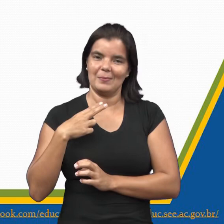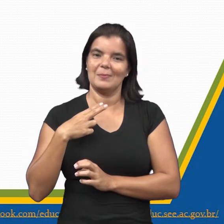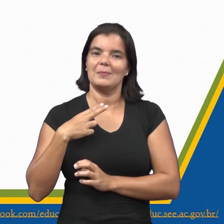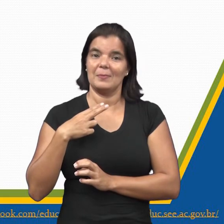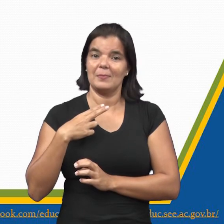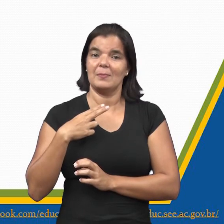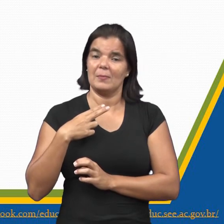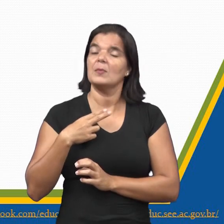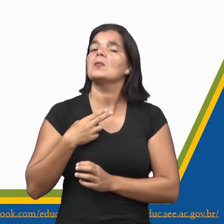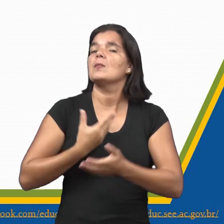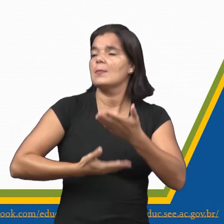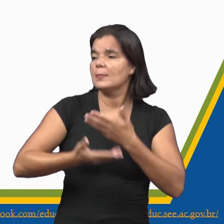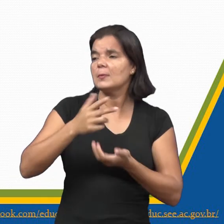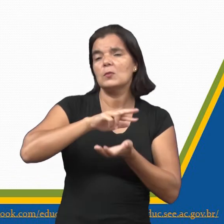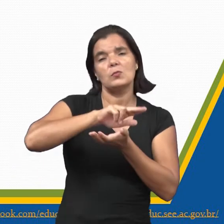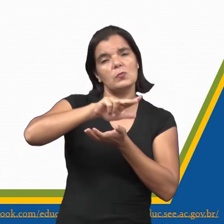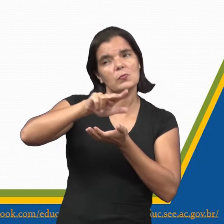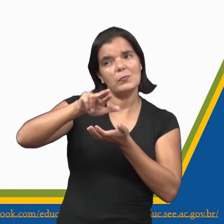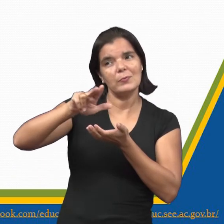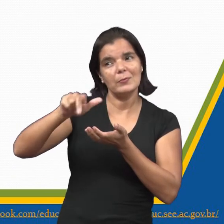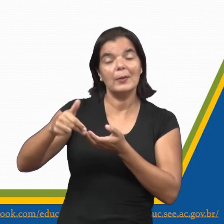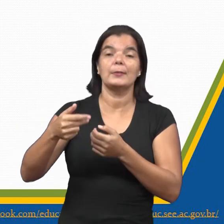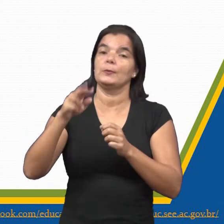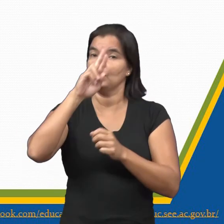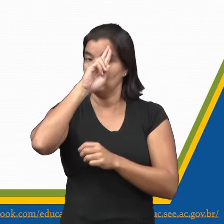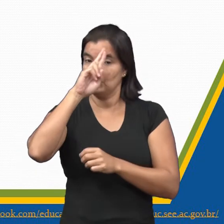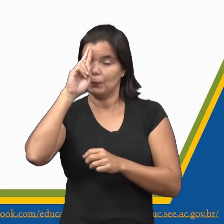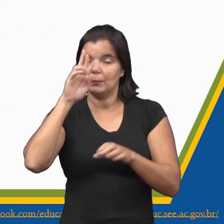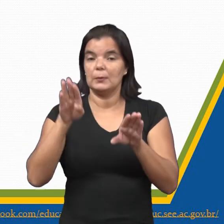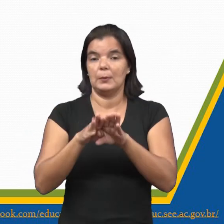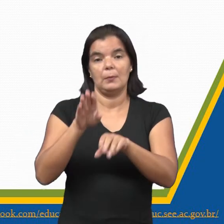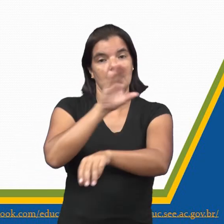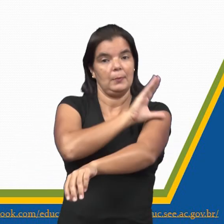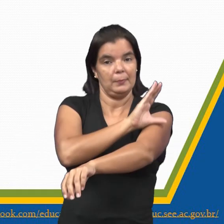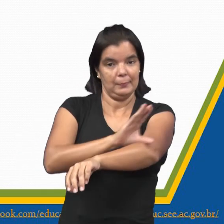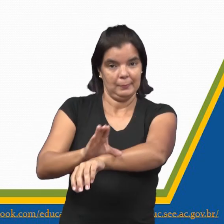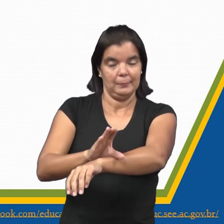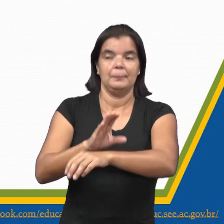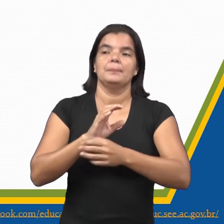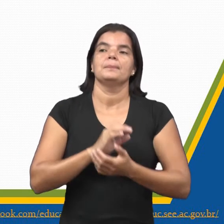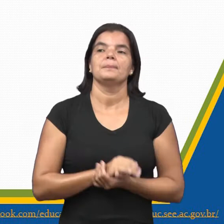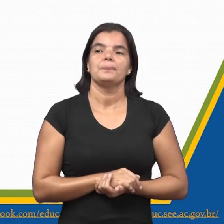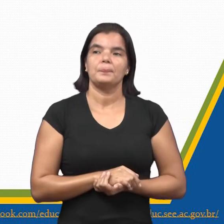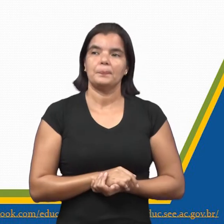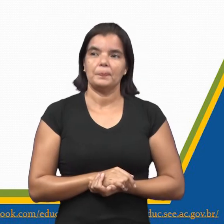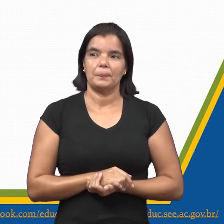peculiaridades, que envolvem diversos aspectos históricos e culturais.